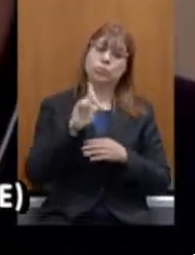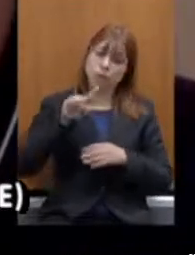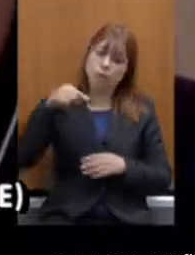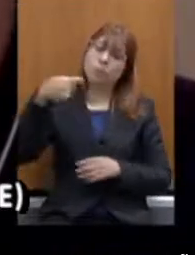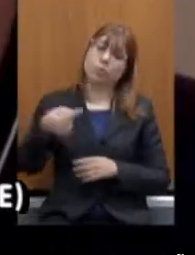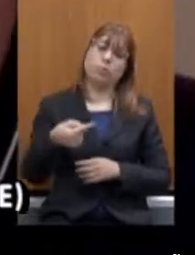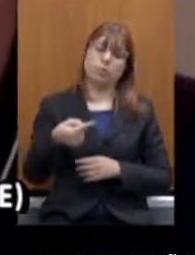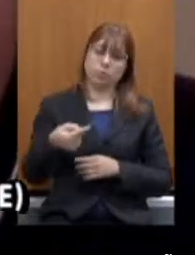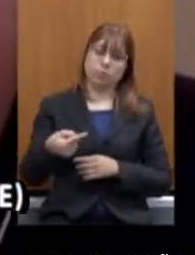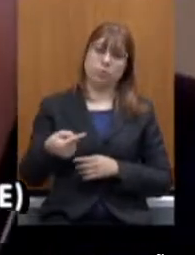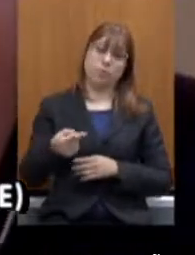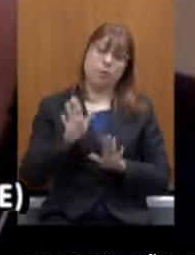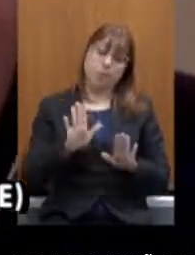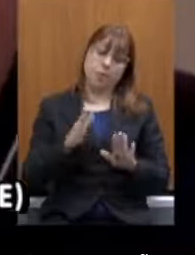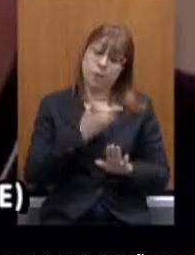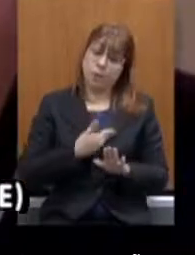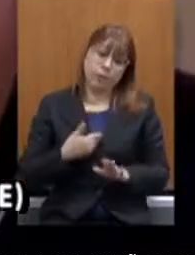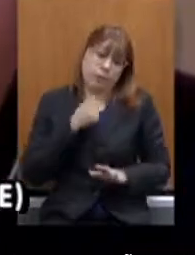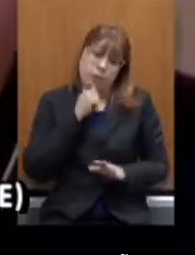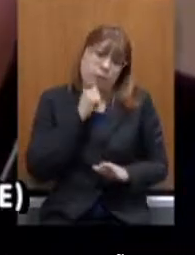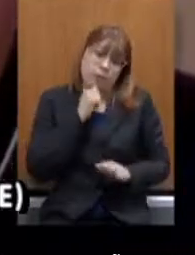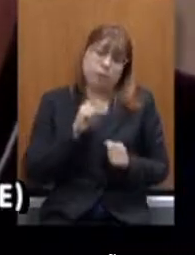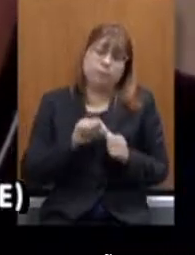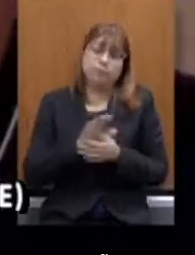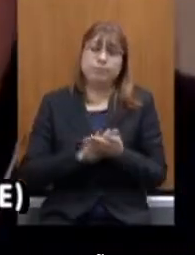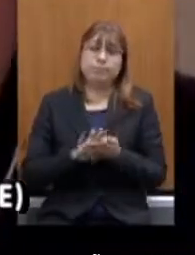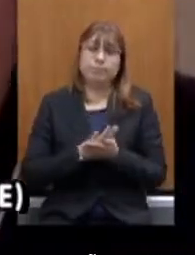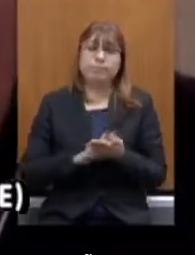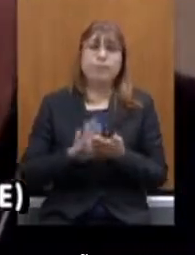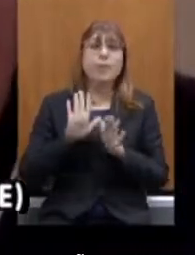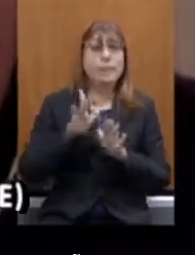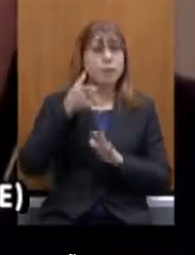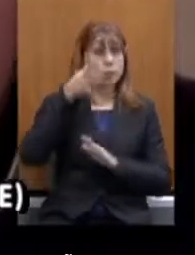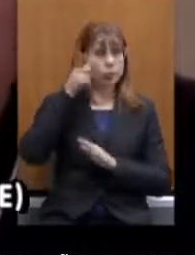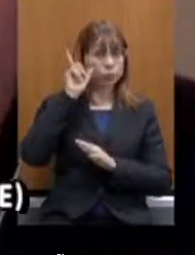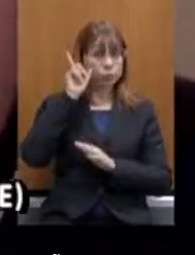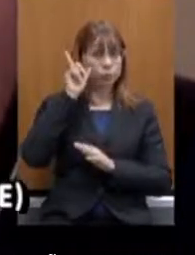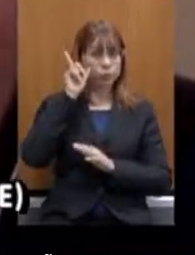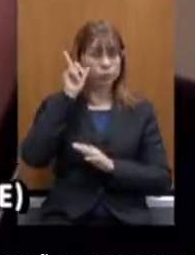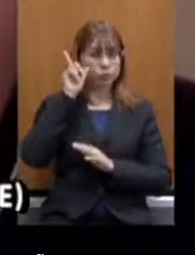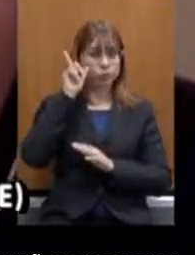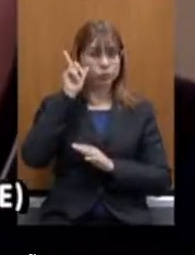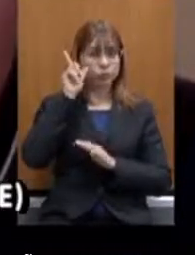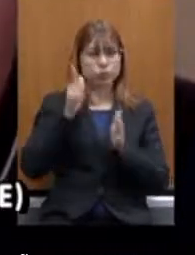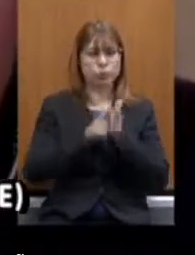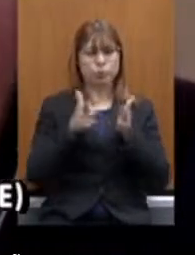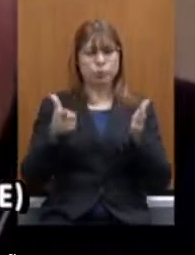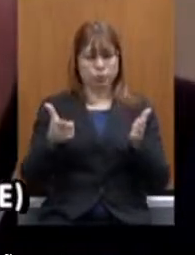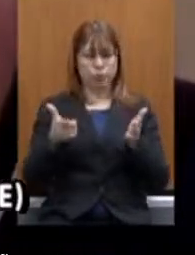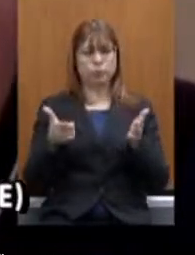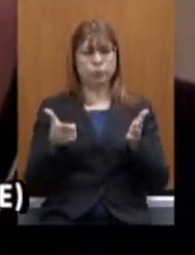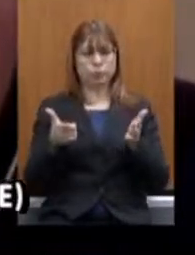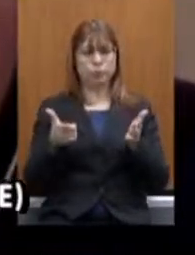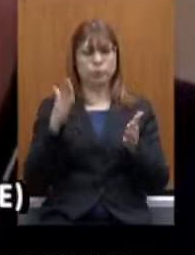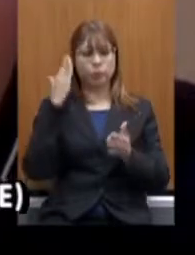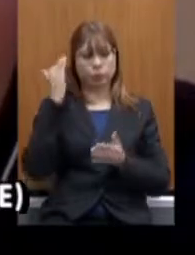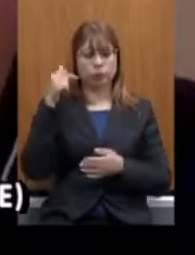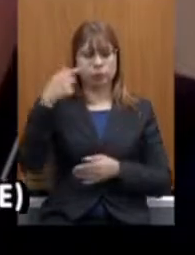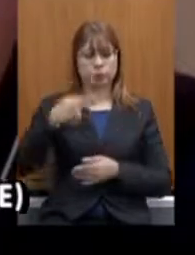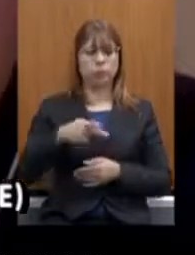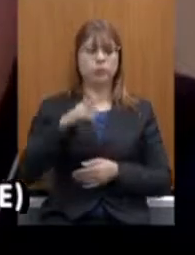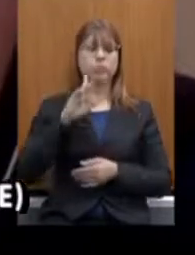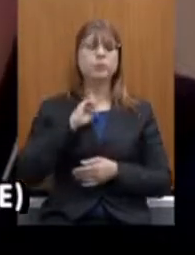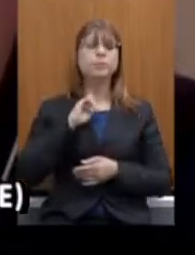conta o governo ainda não fez embora ontem saiu uma matéria em um dos grandes jornais de circulação aqui